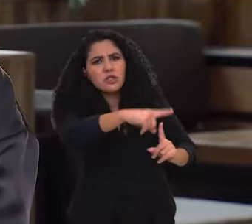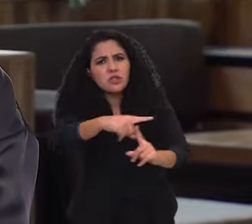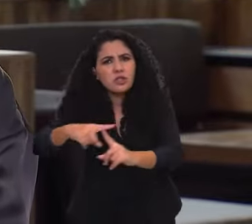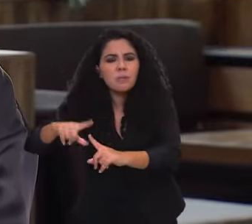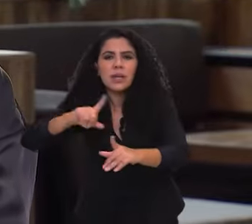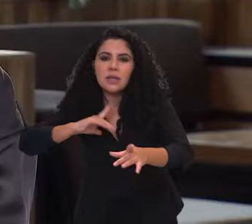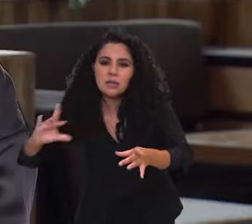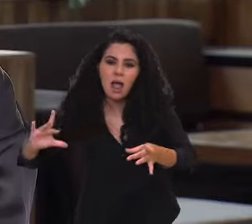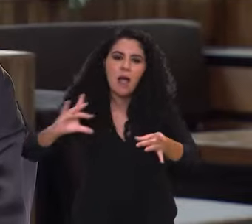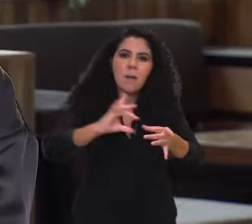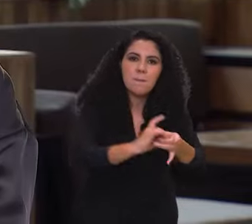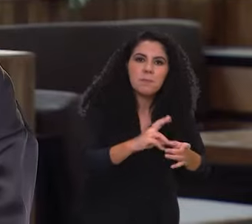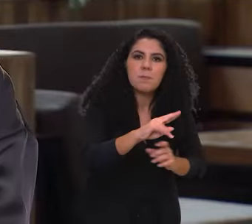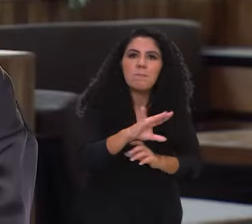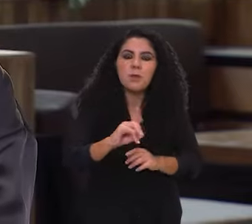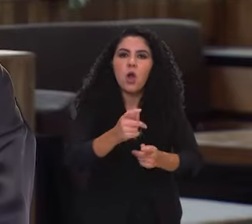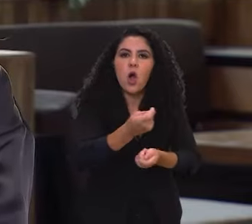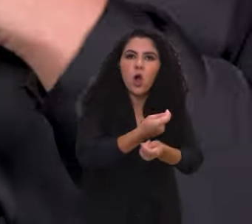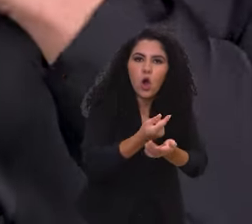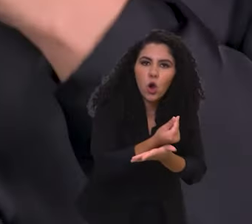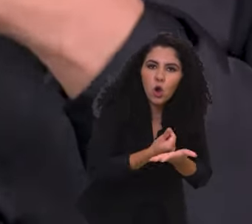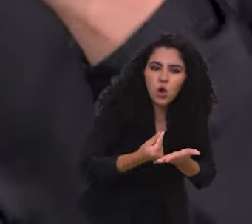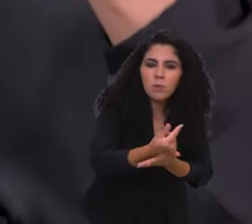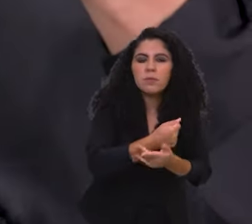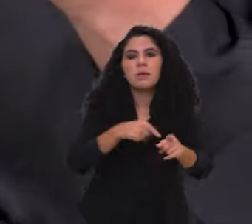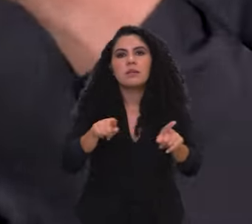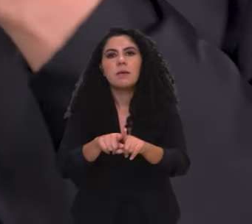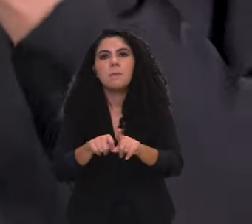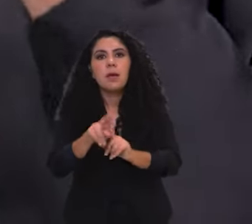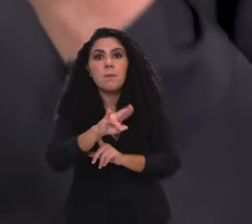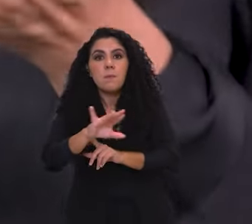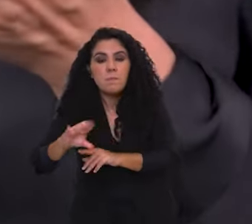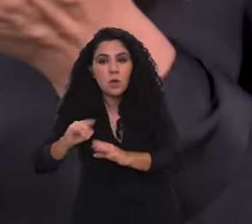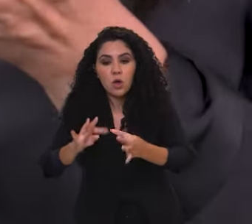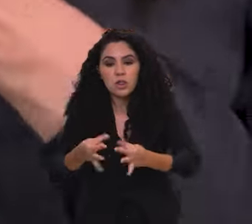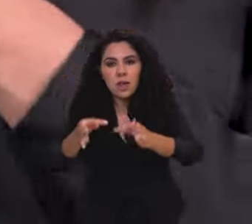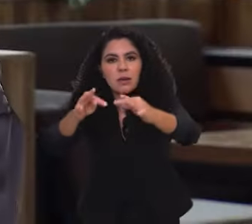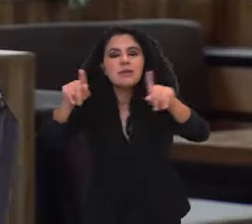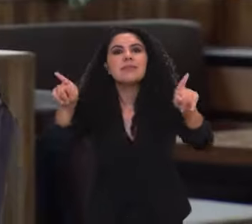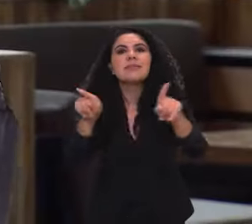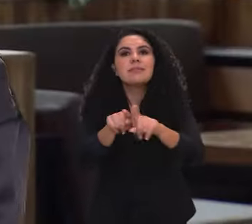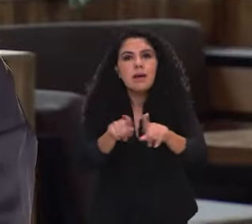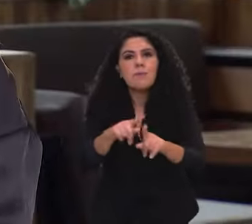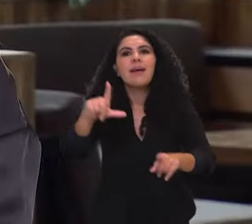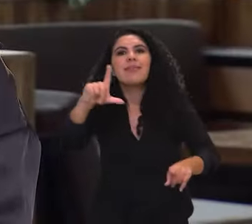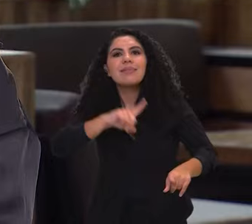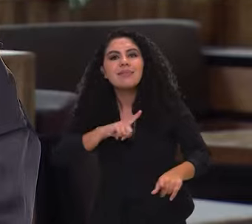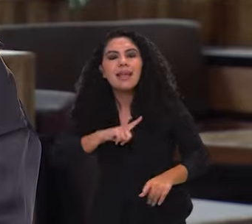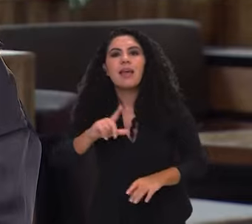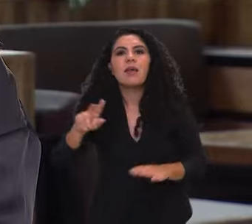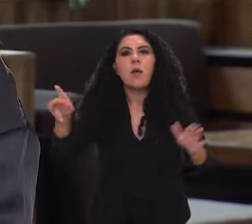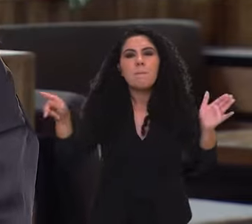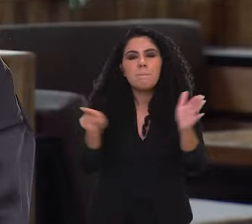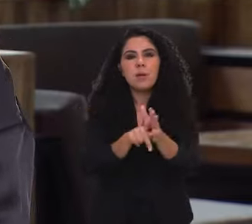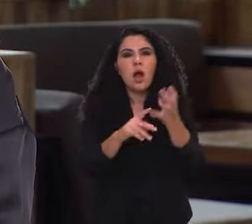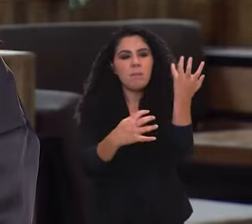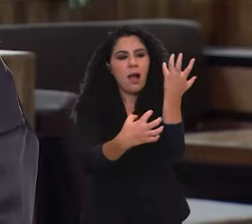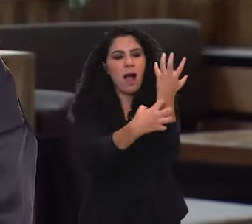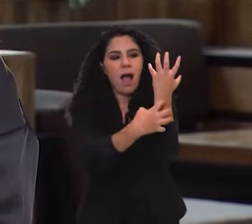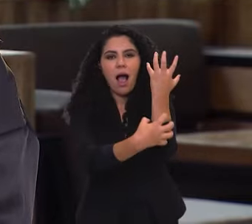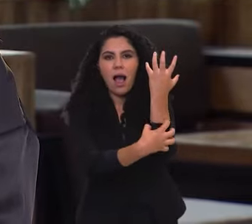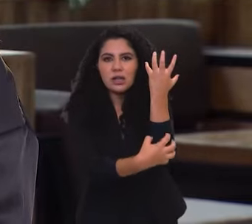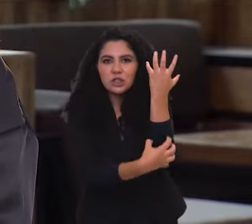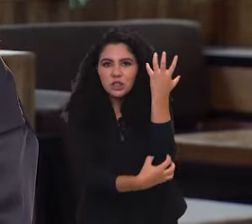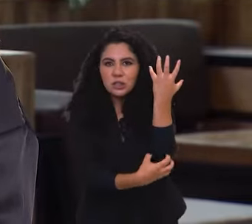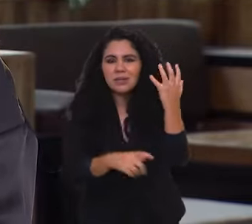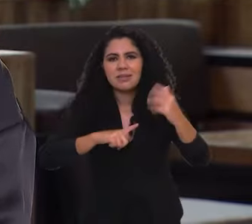associada à bioeconomia e biotecnologia médica, com todos os potenciais da Caatinga, né, que também podem ser aproveitados para essa economia